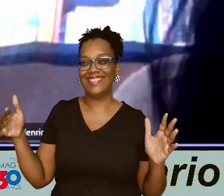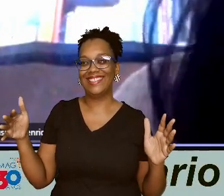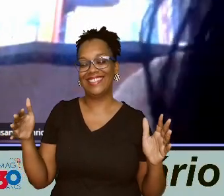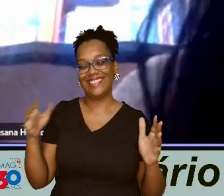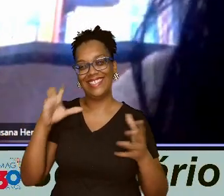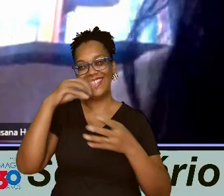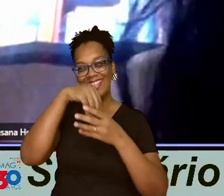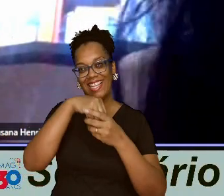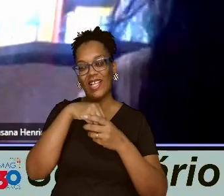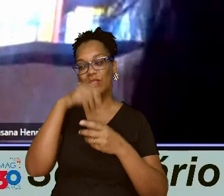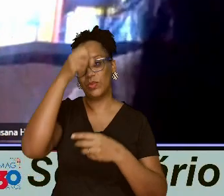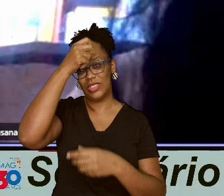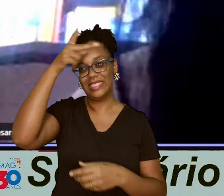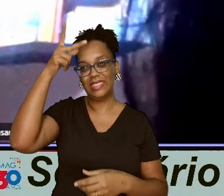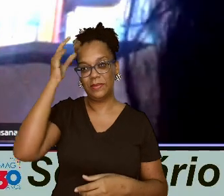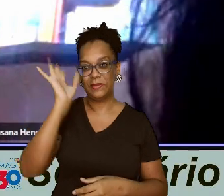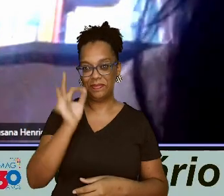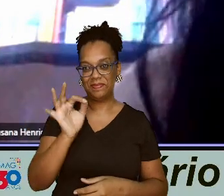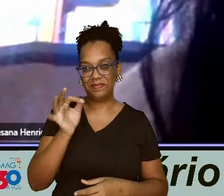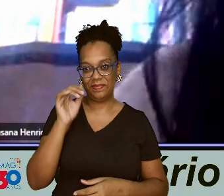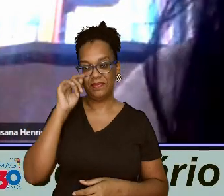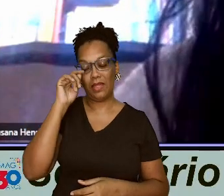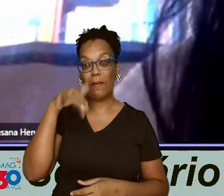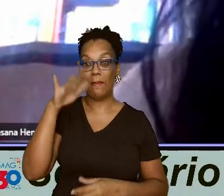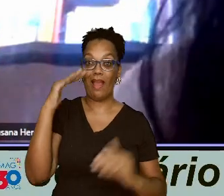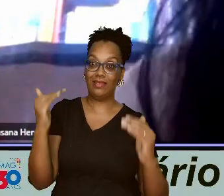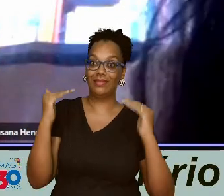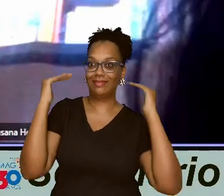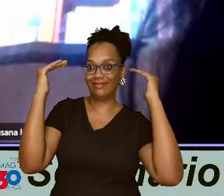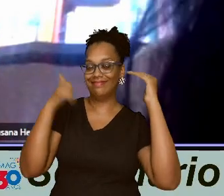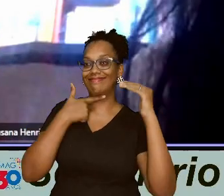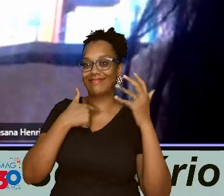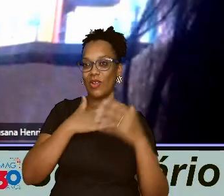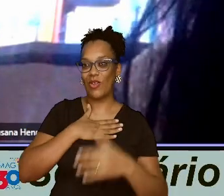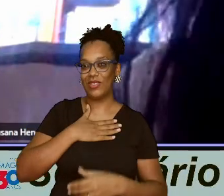pelos municípios, né? E isso é mais excepcional do que a gente gostaria.